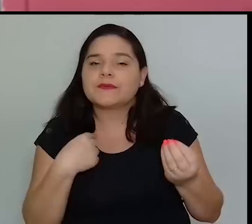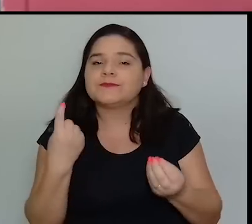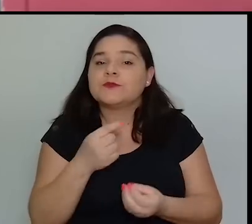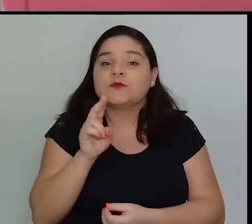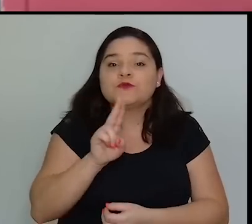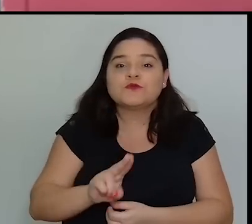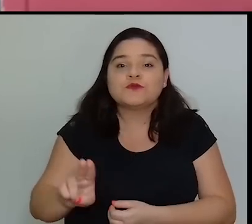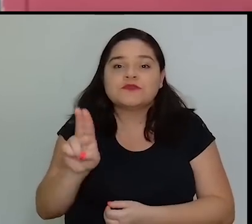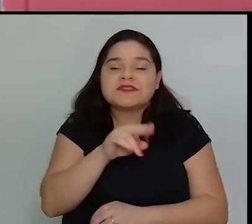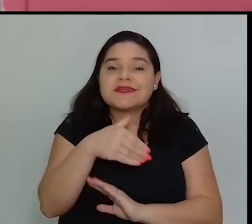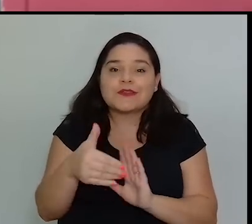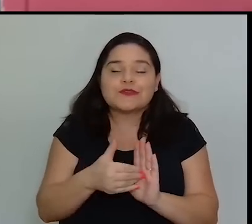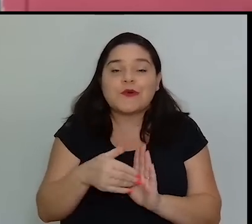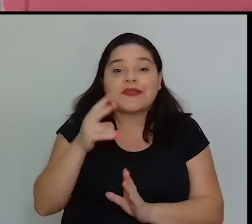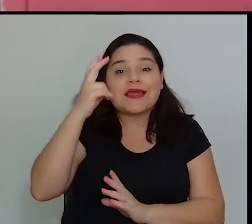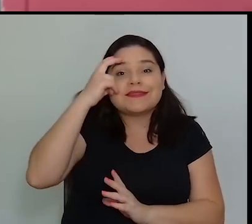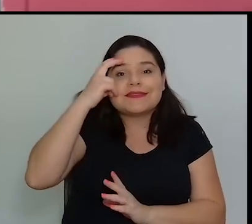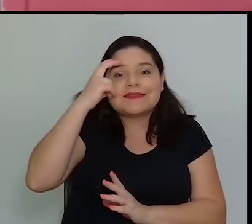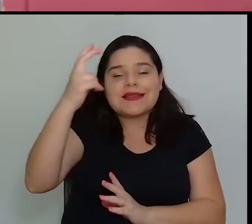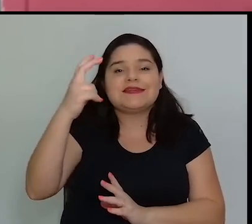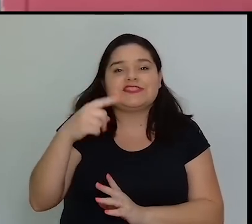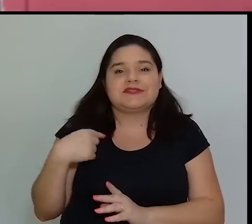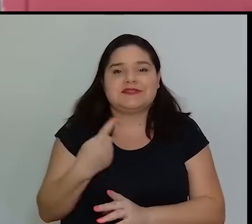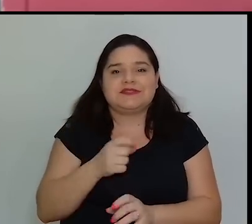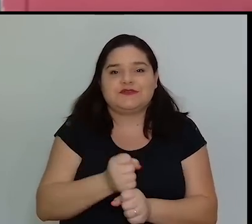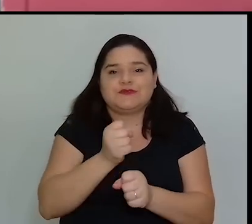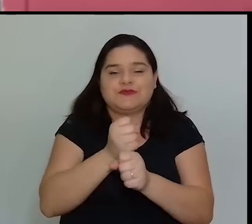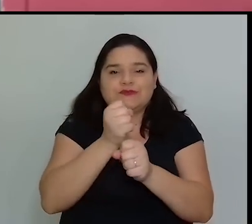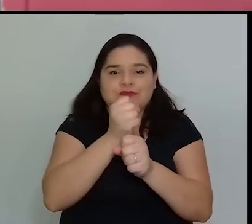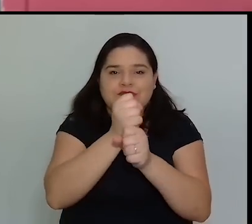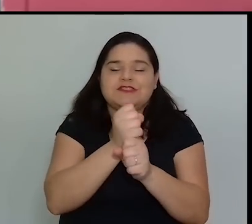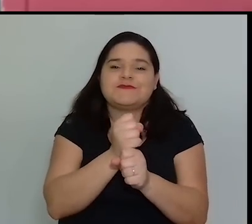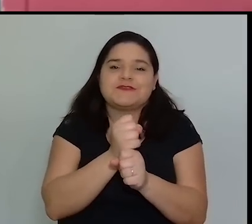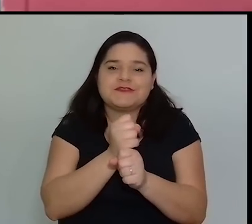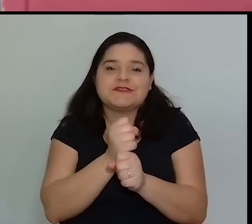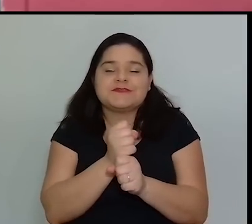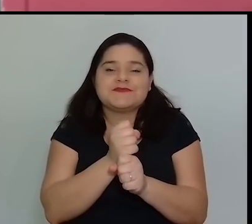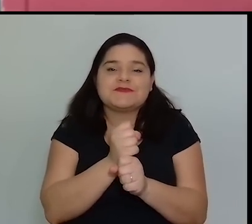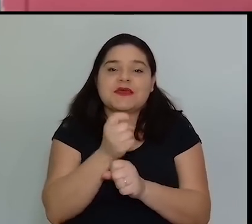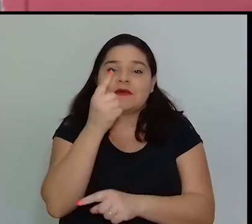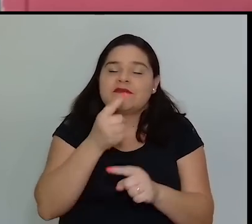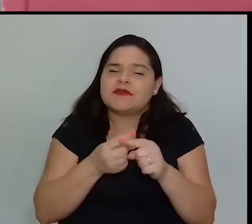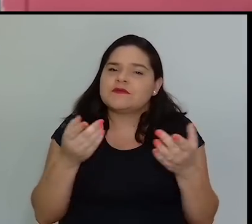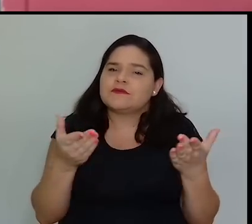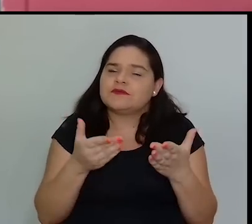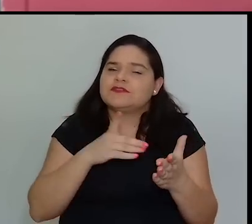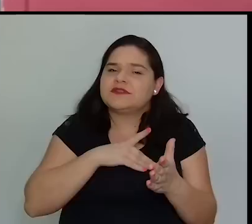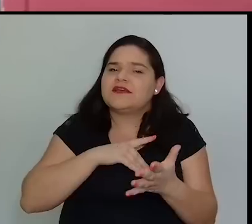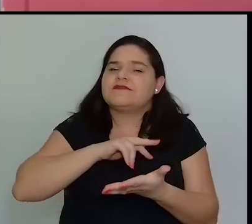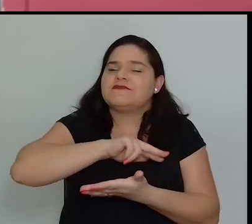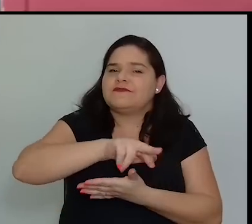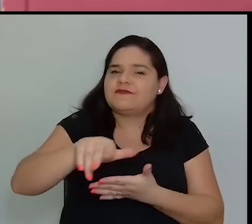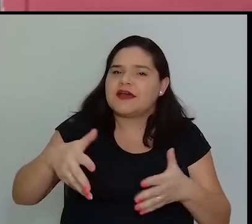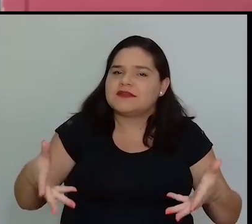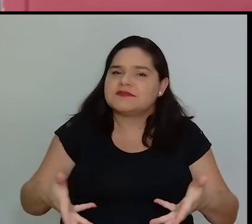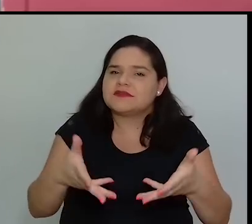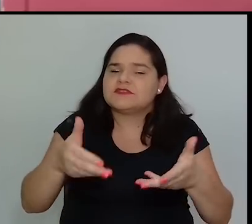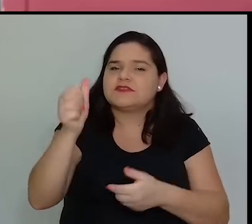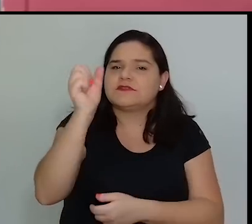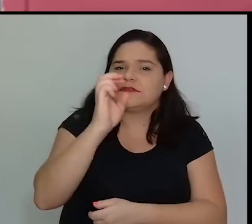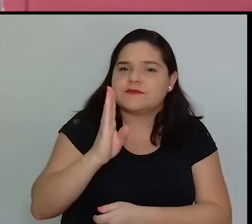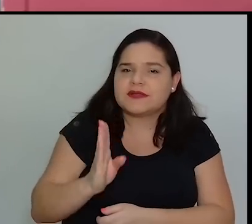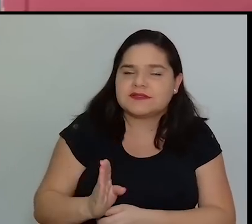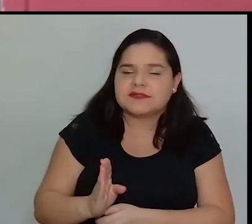toda essa inteligência que nós construímos aqui uma vez que Hoje existe uma série de iniciativa no Brasil de favela